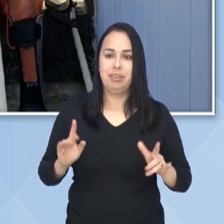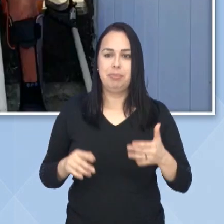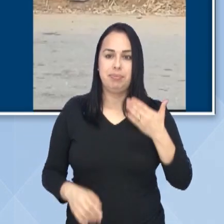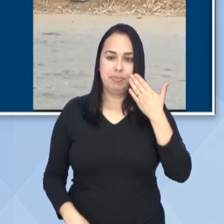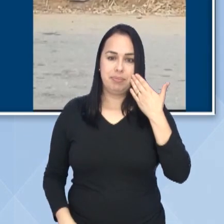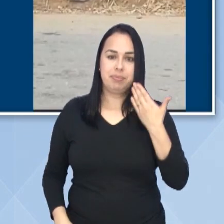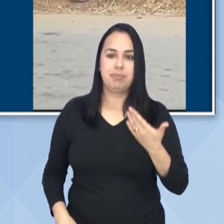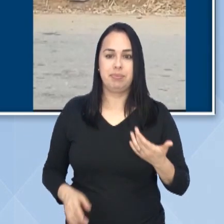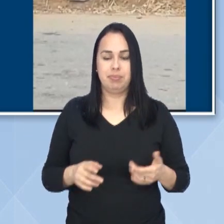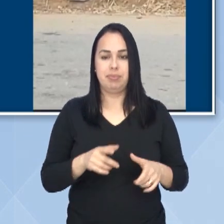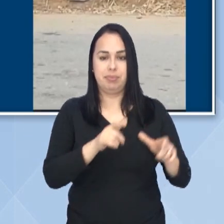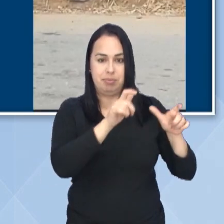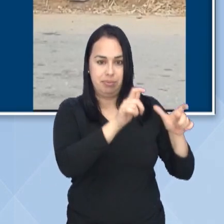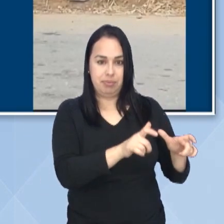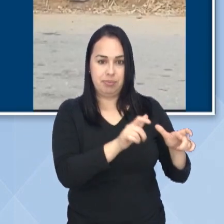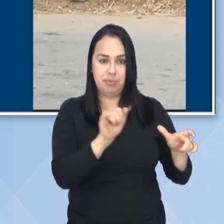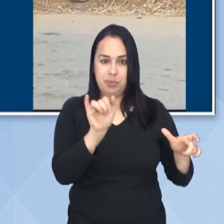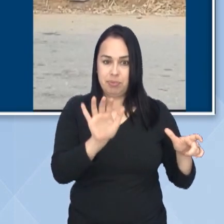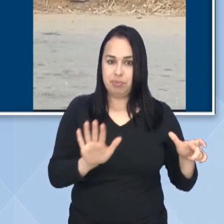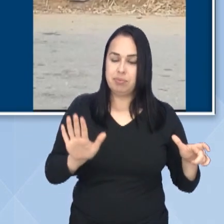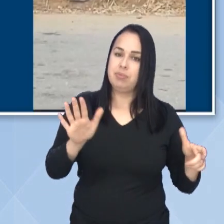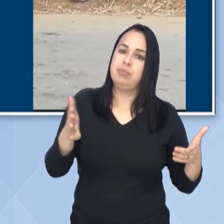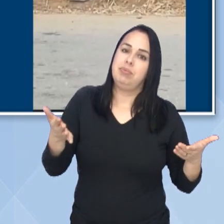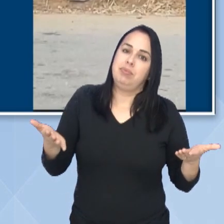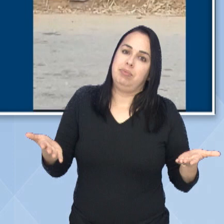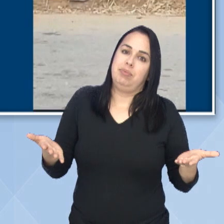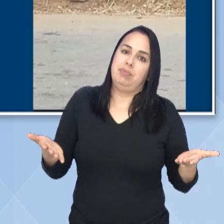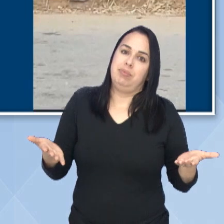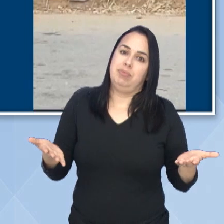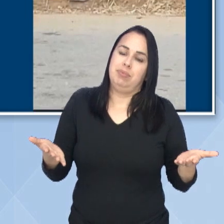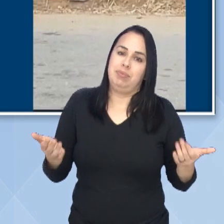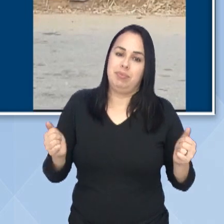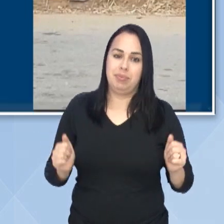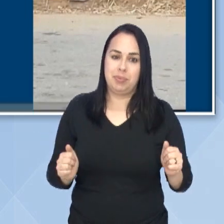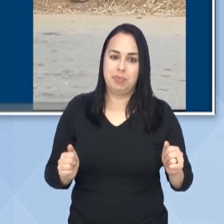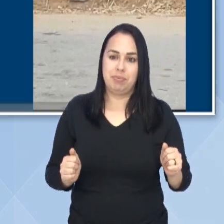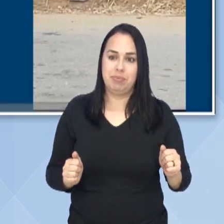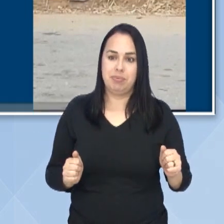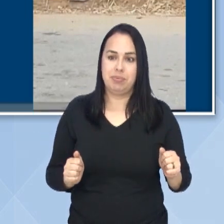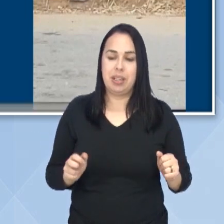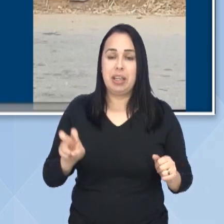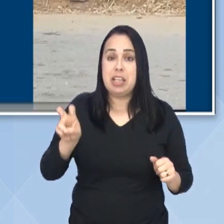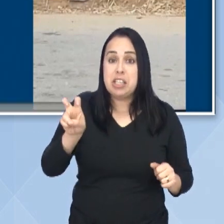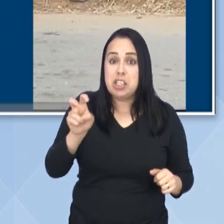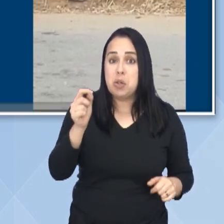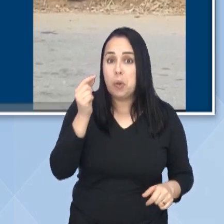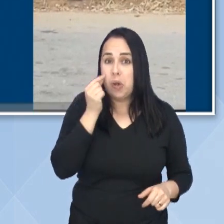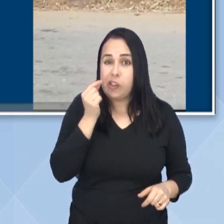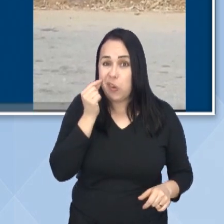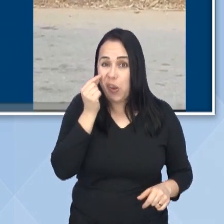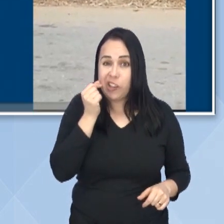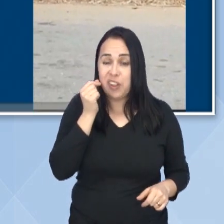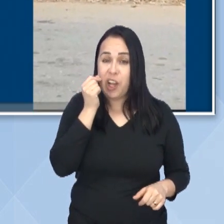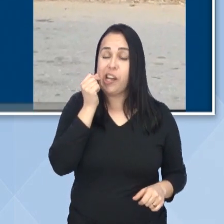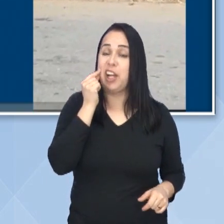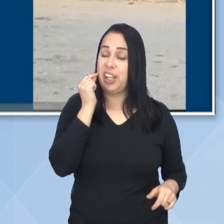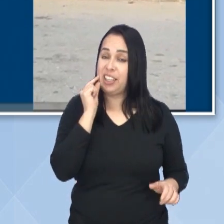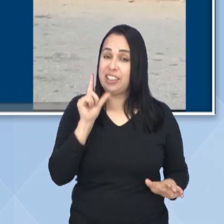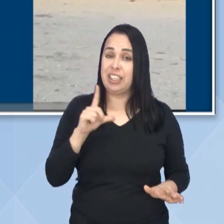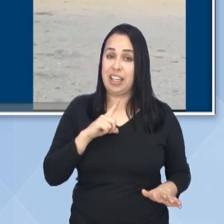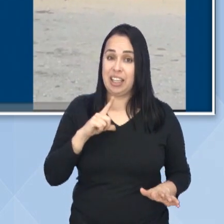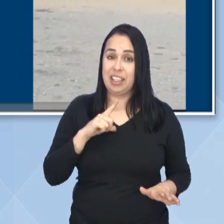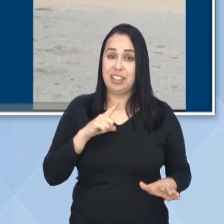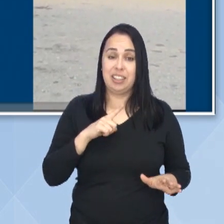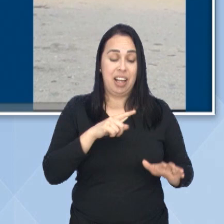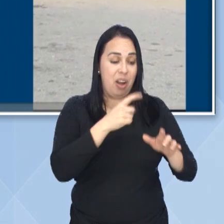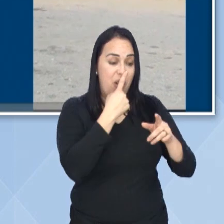naquela foto ali do lado, Thiago, tem bem uns 5 ratos ali. Quando sai o lixo,